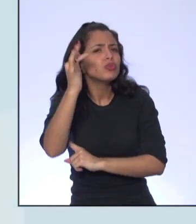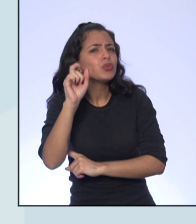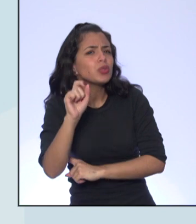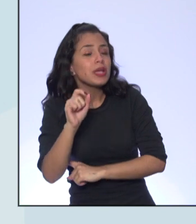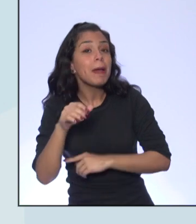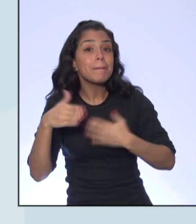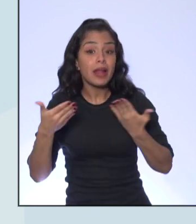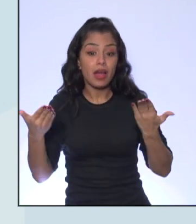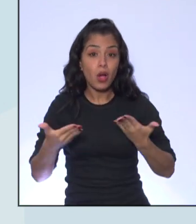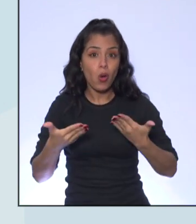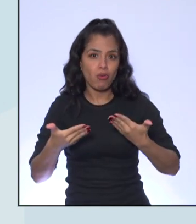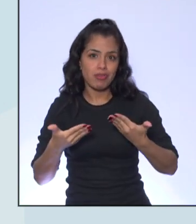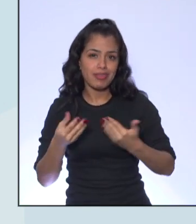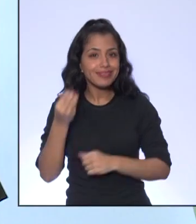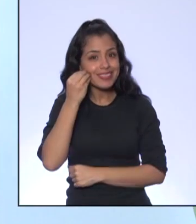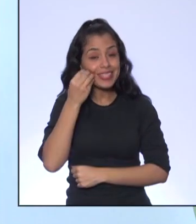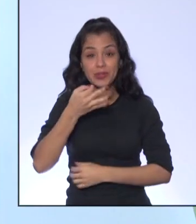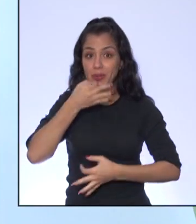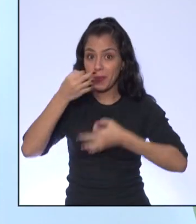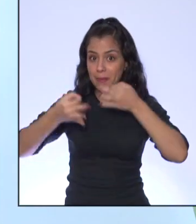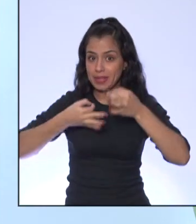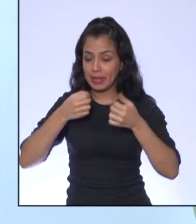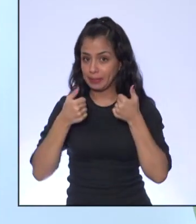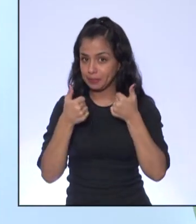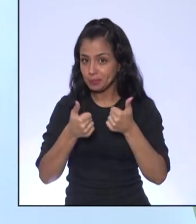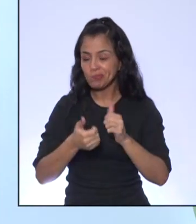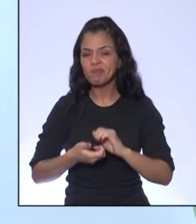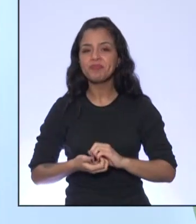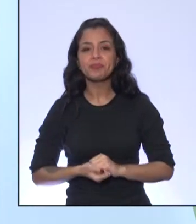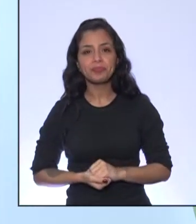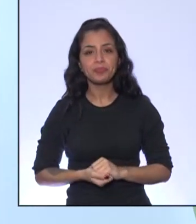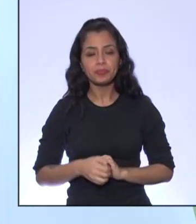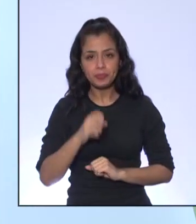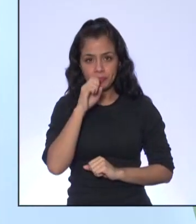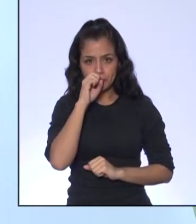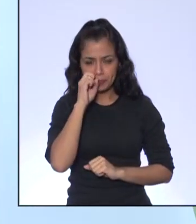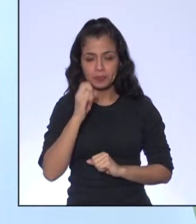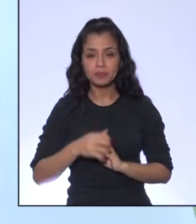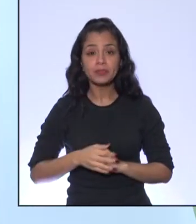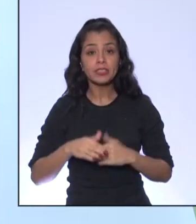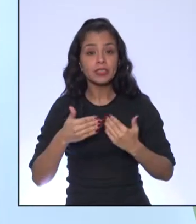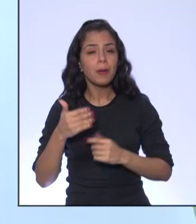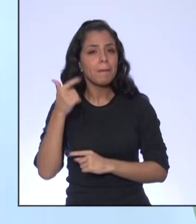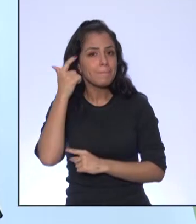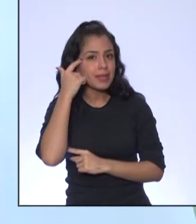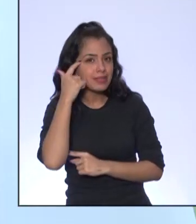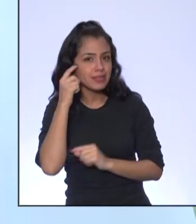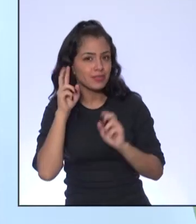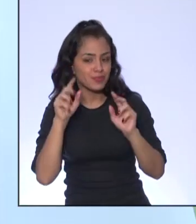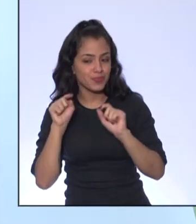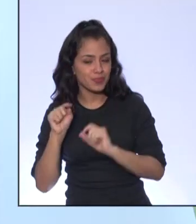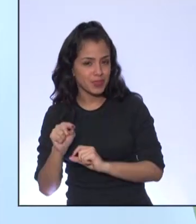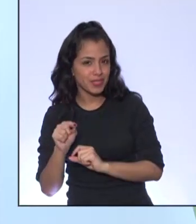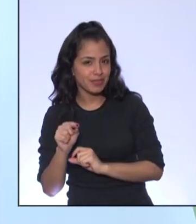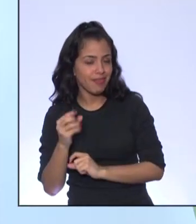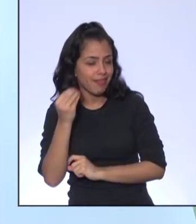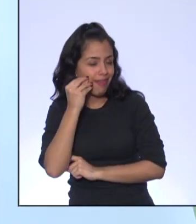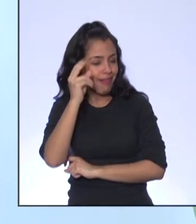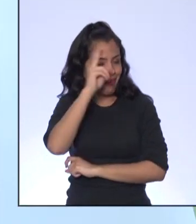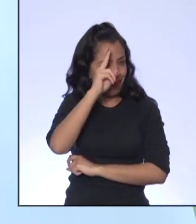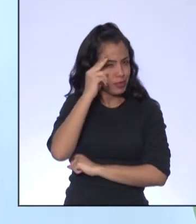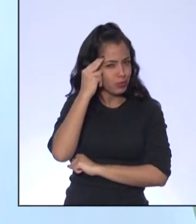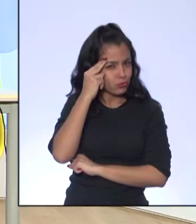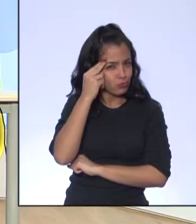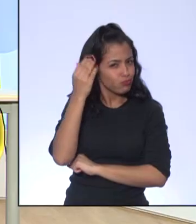com a gente. Pensando nisso, relembrando os sonhos de vocês,